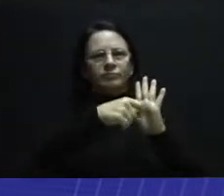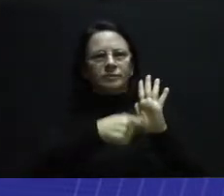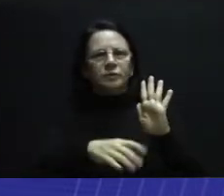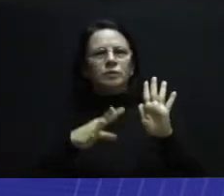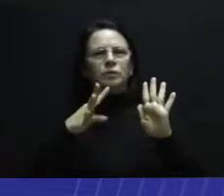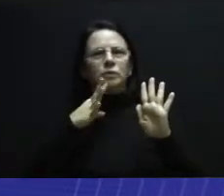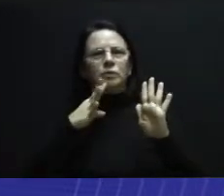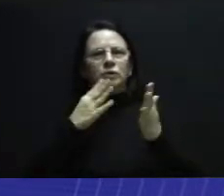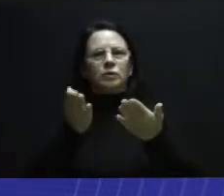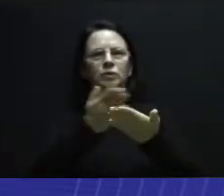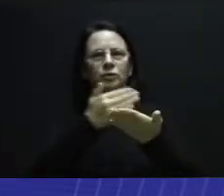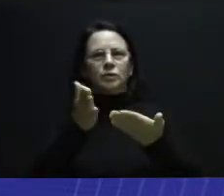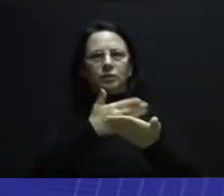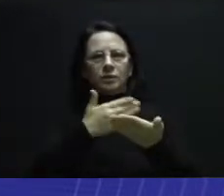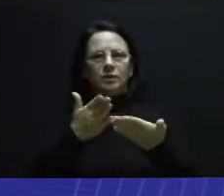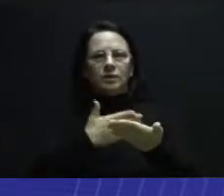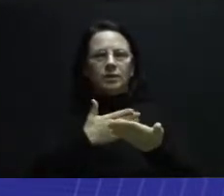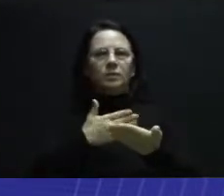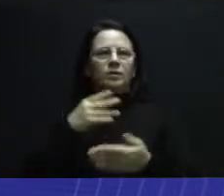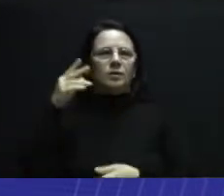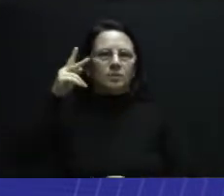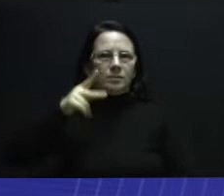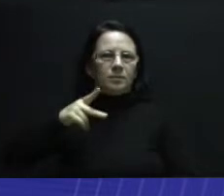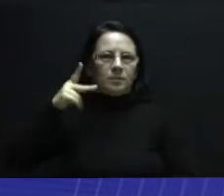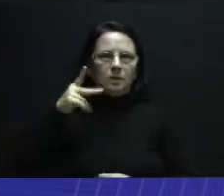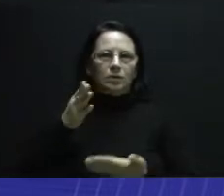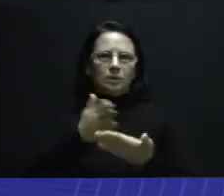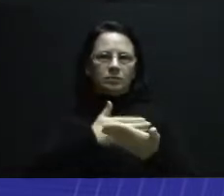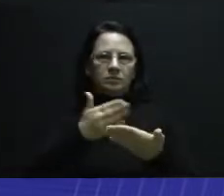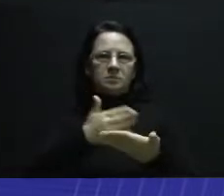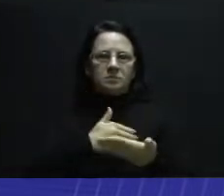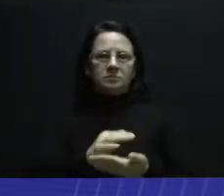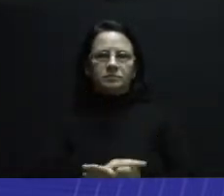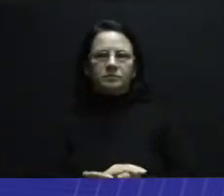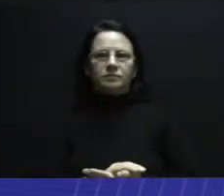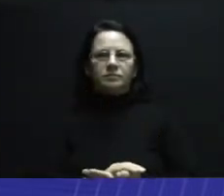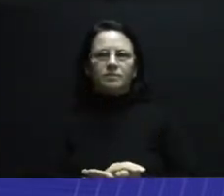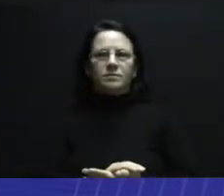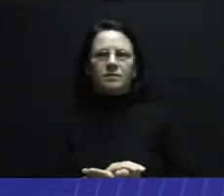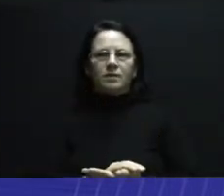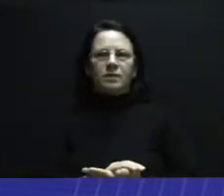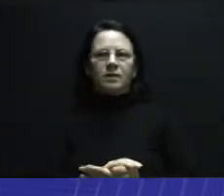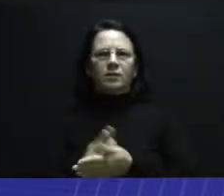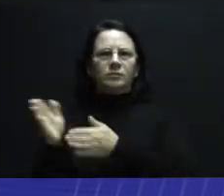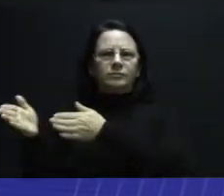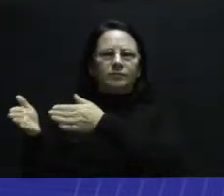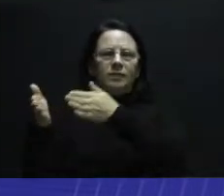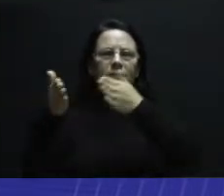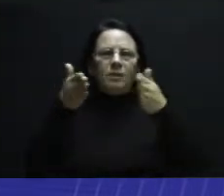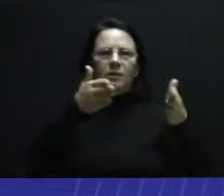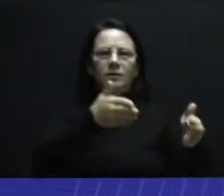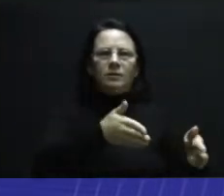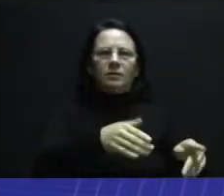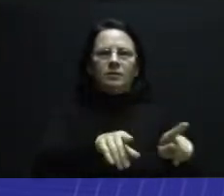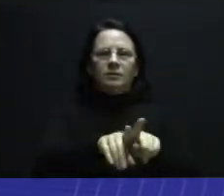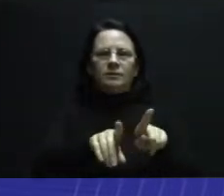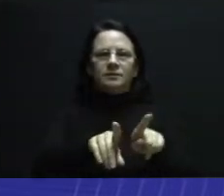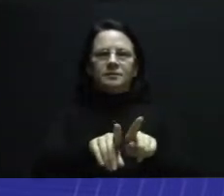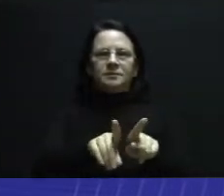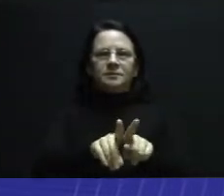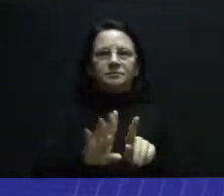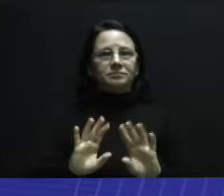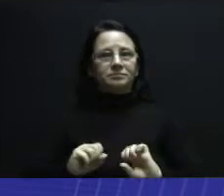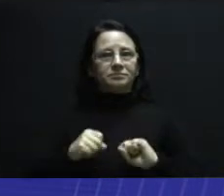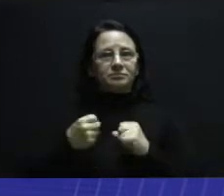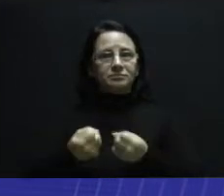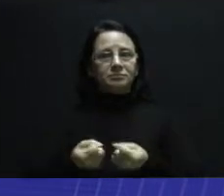revistas e em cadernos pastorais. Por toda essa extensa e brilhante trajetória, é recebido com entusiasmo